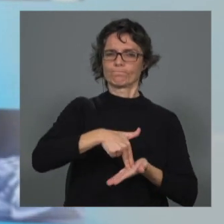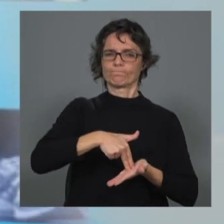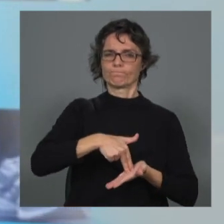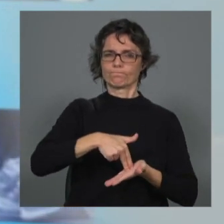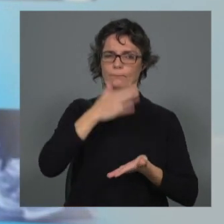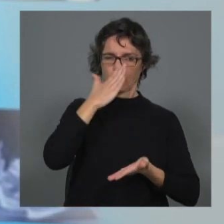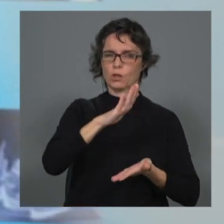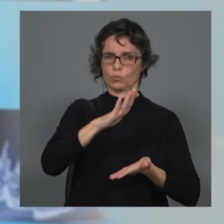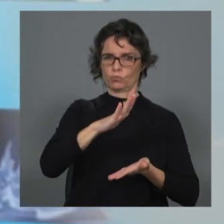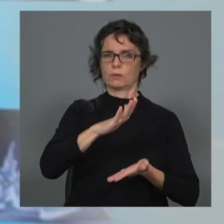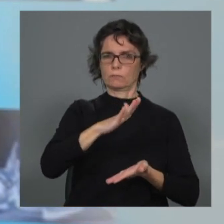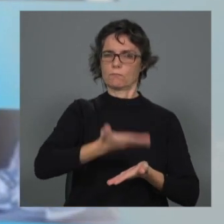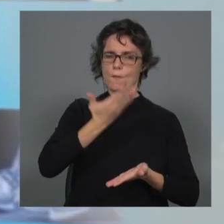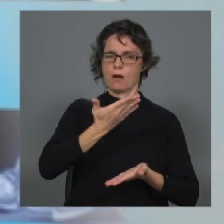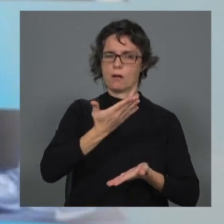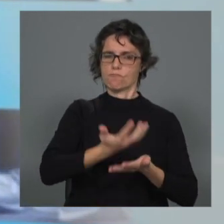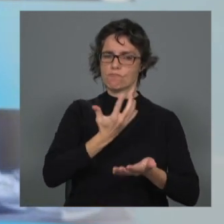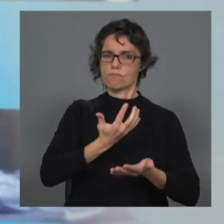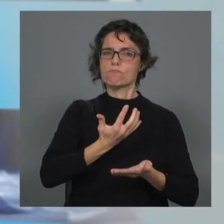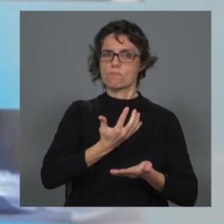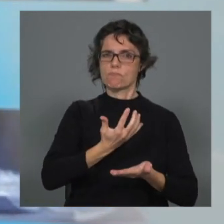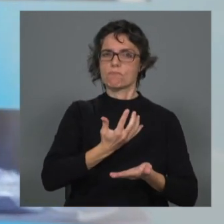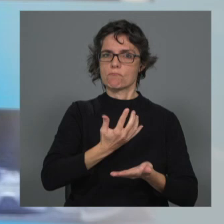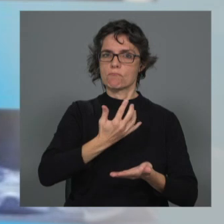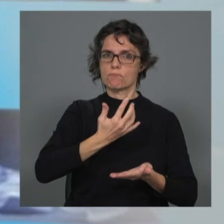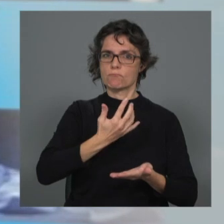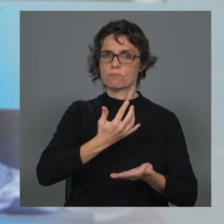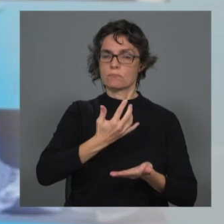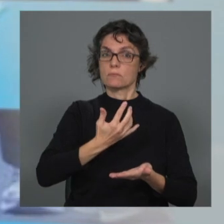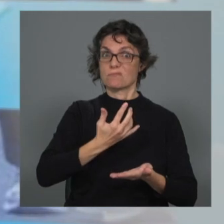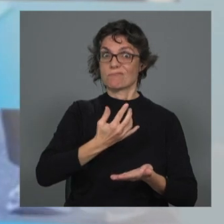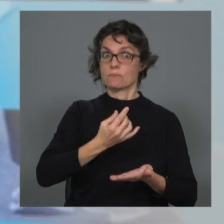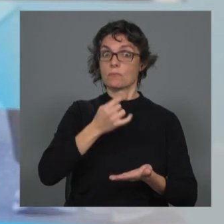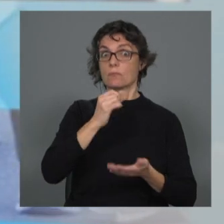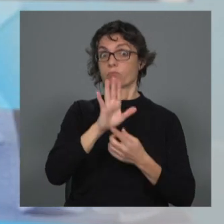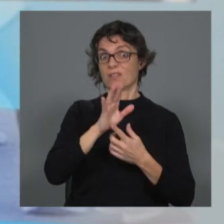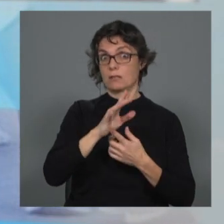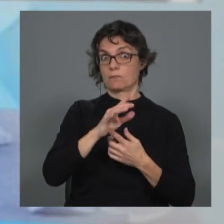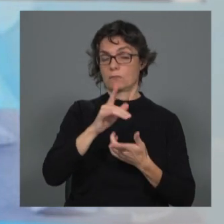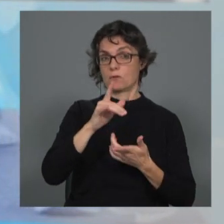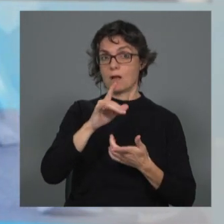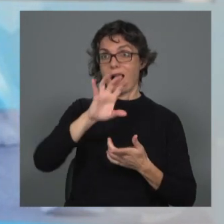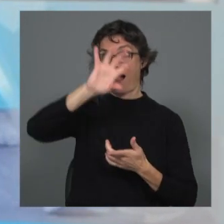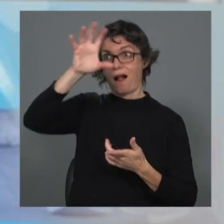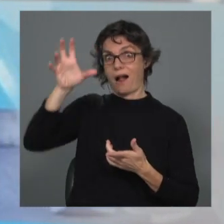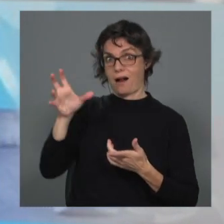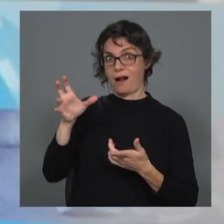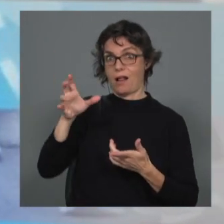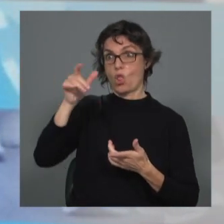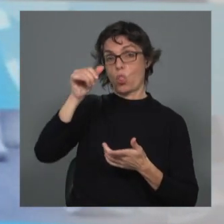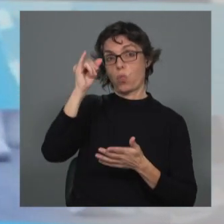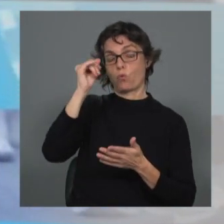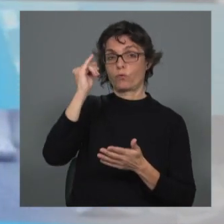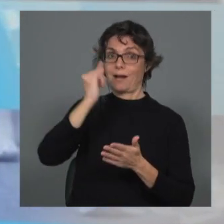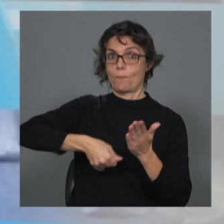colação. Maior coragem relativamente aos paraísos fiscais e relativamente às chamadas offshores. Os